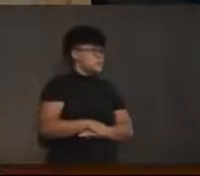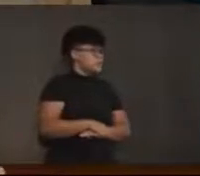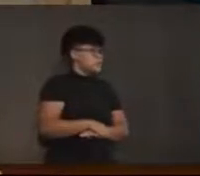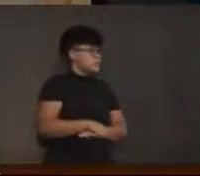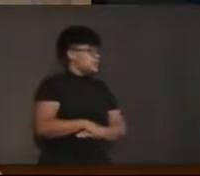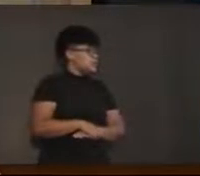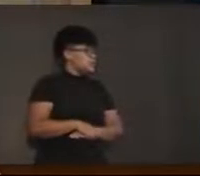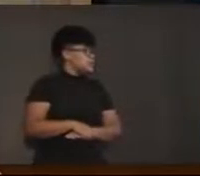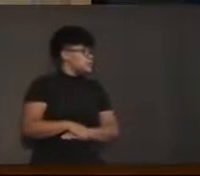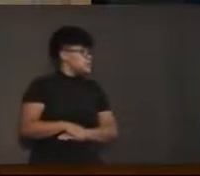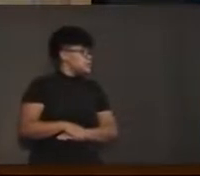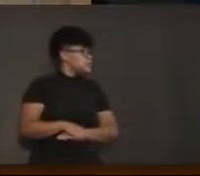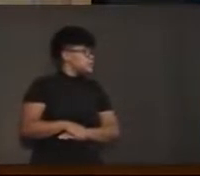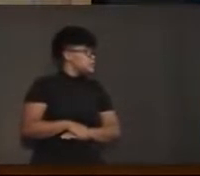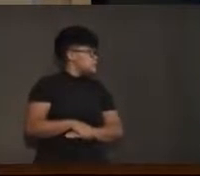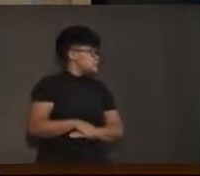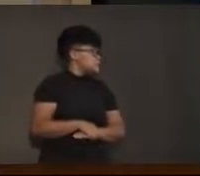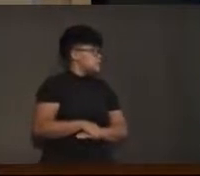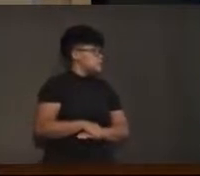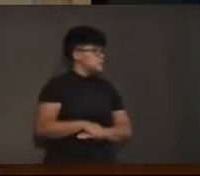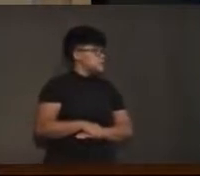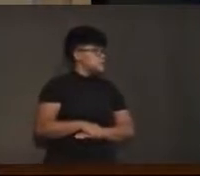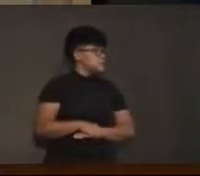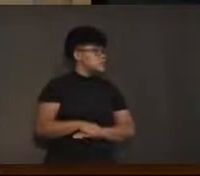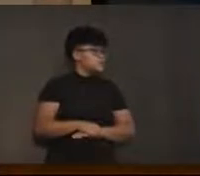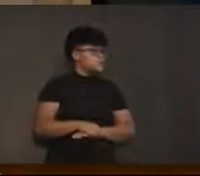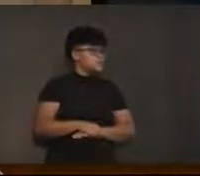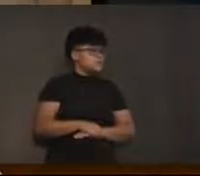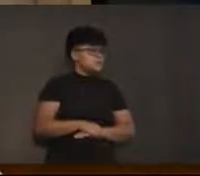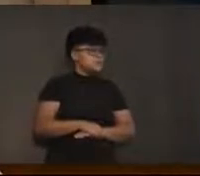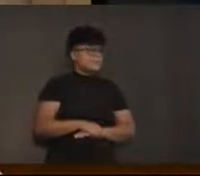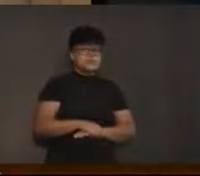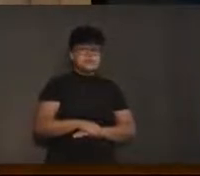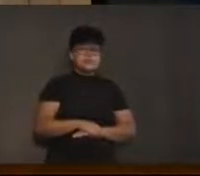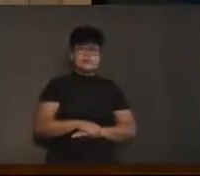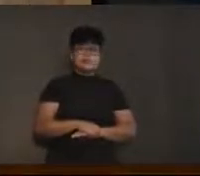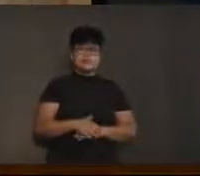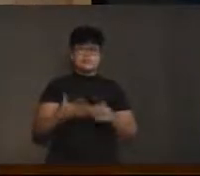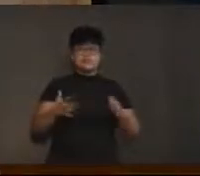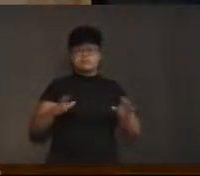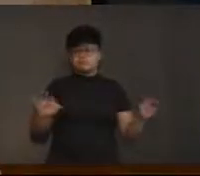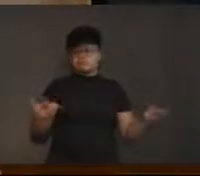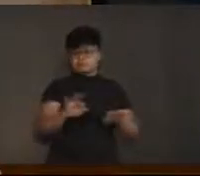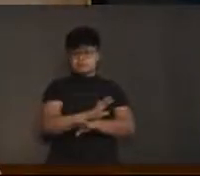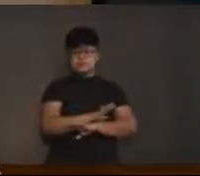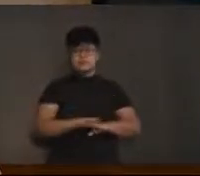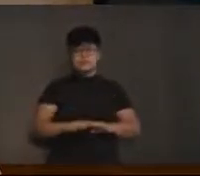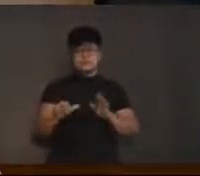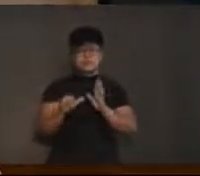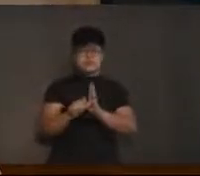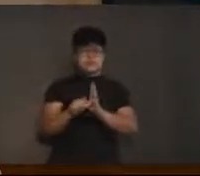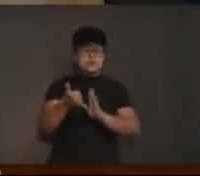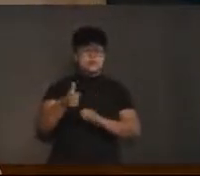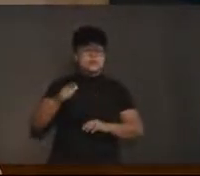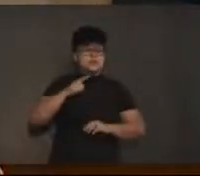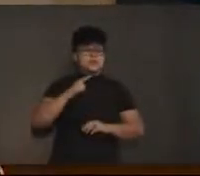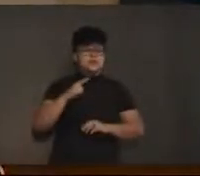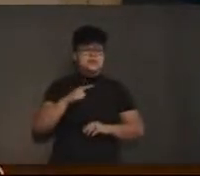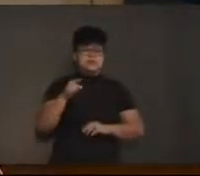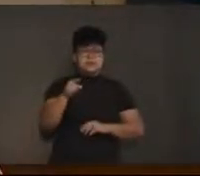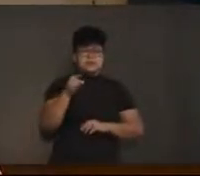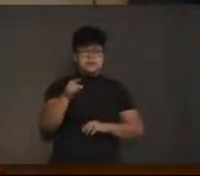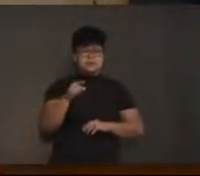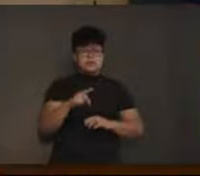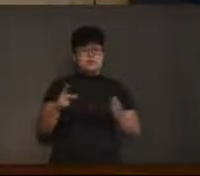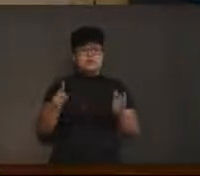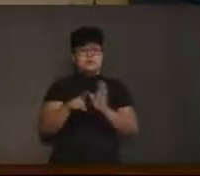fui para frente eu fui para nós essa daqui para frente isso então pronto meu primeira foto é essa fica aparecendo que é uma